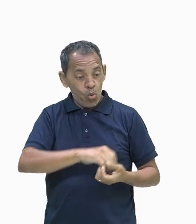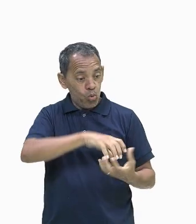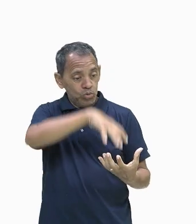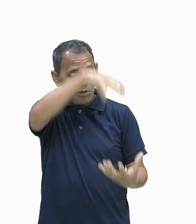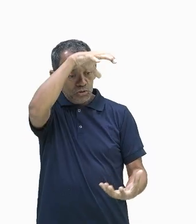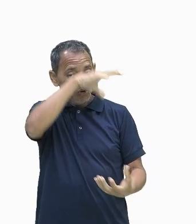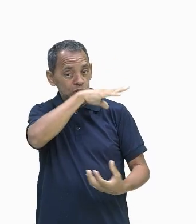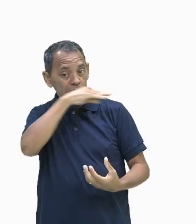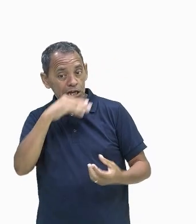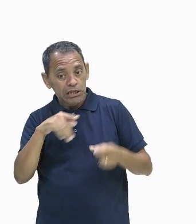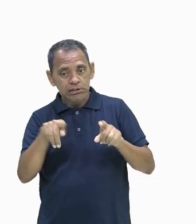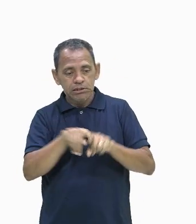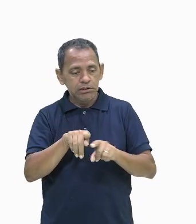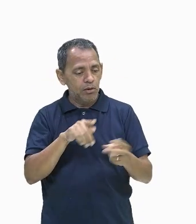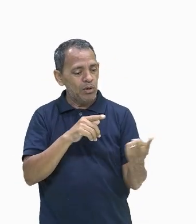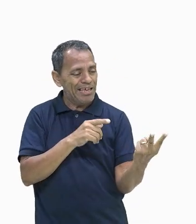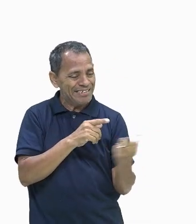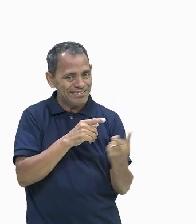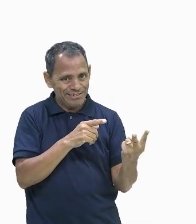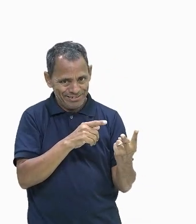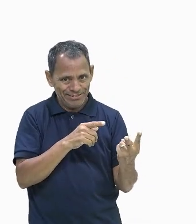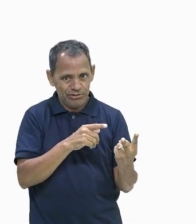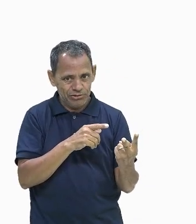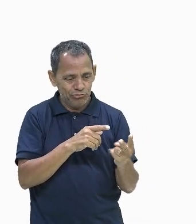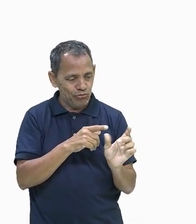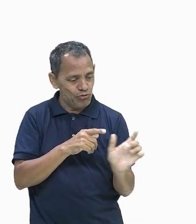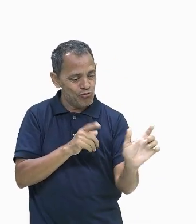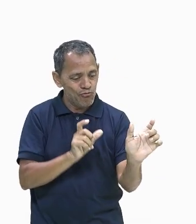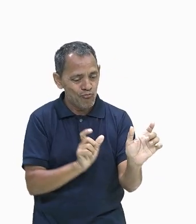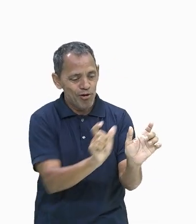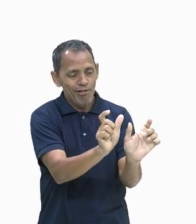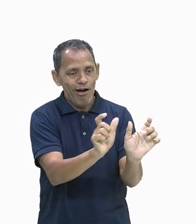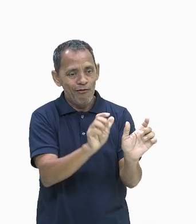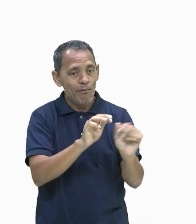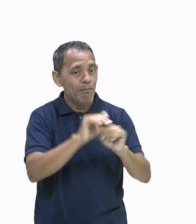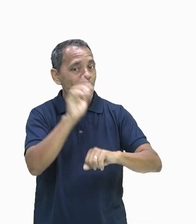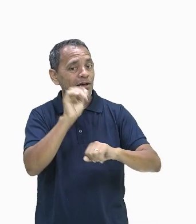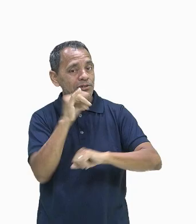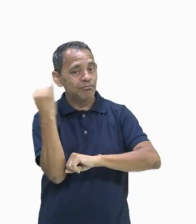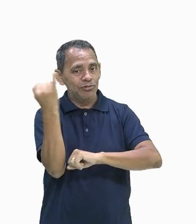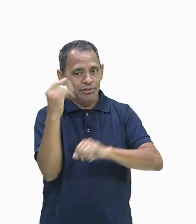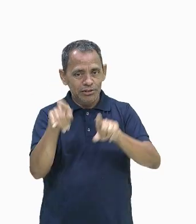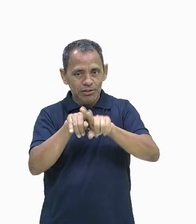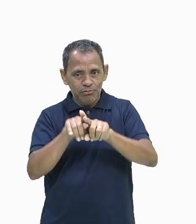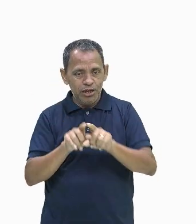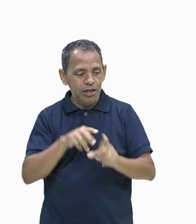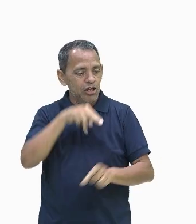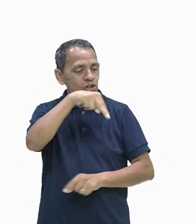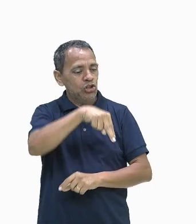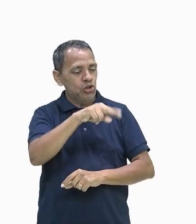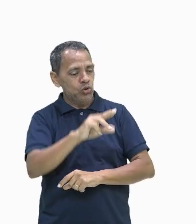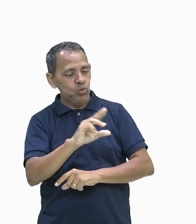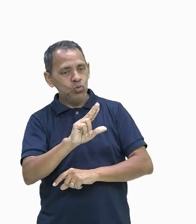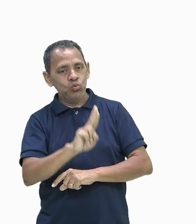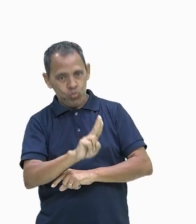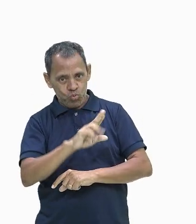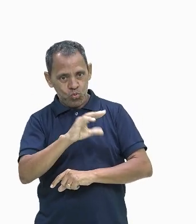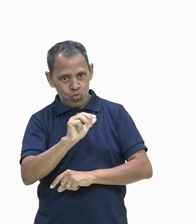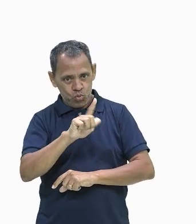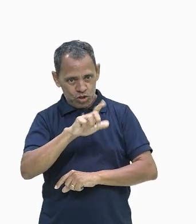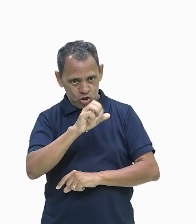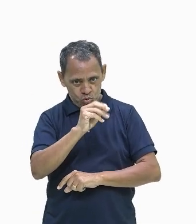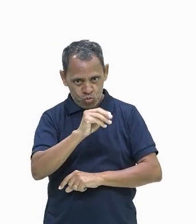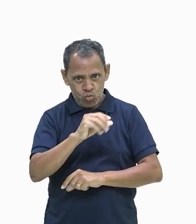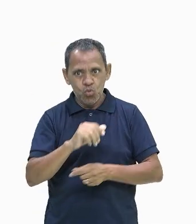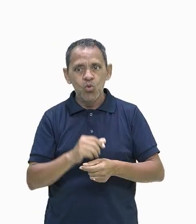crianças. Neste exemplo, eu tenho aí 2 núcleos, 2 palavras importantes para a significação. Nota que